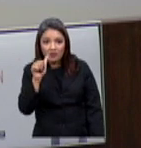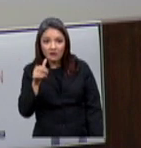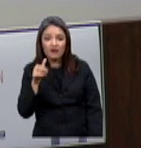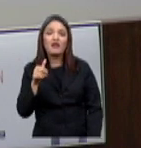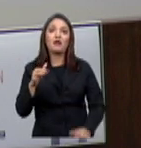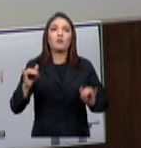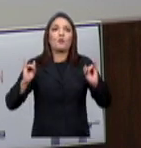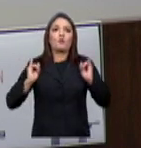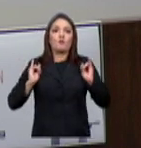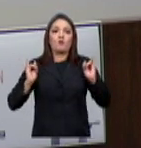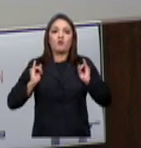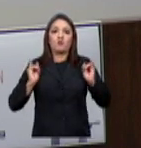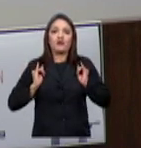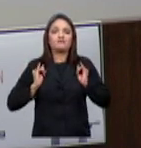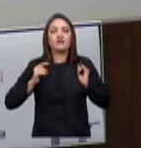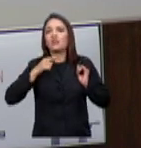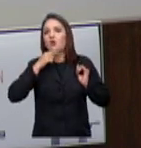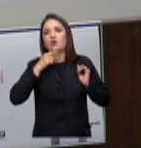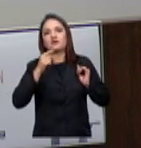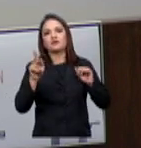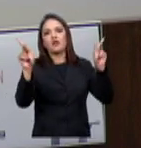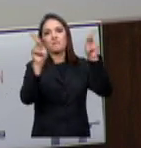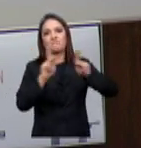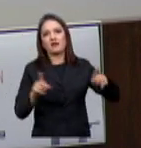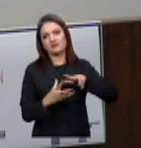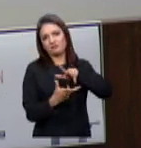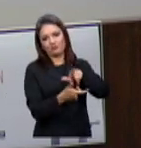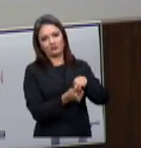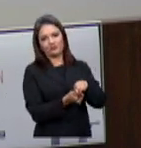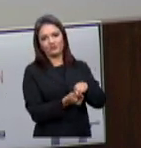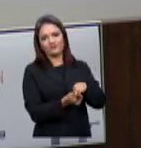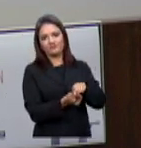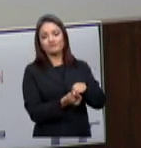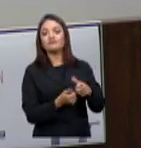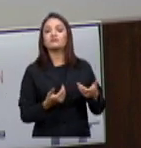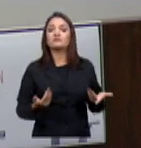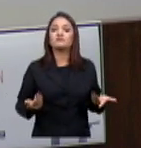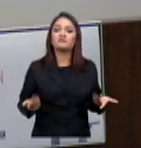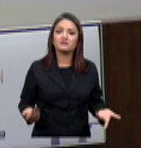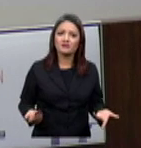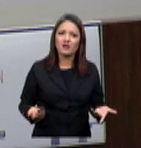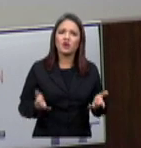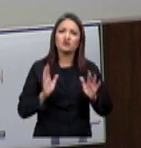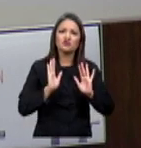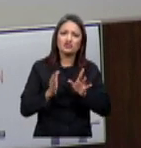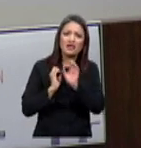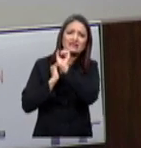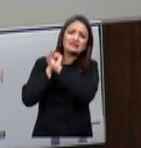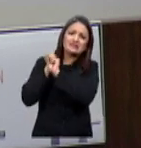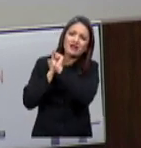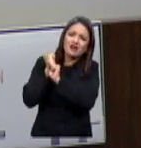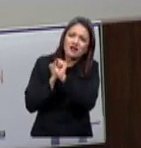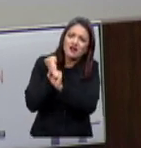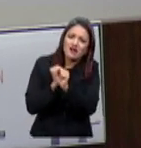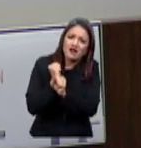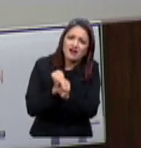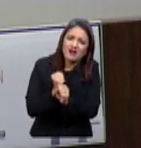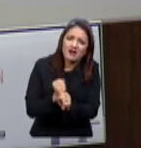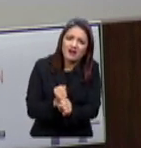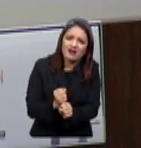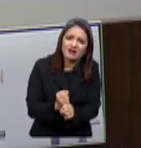ajudarem a criar aula o e passadas tantas décadas depois em